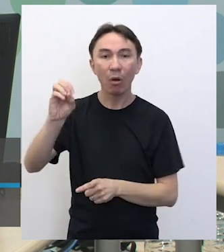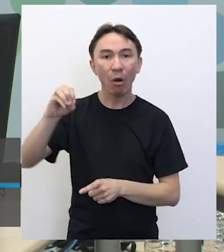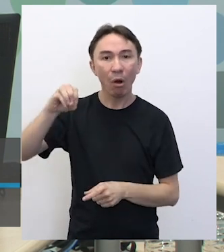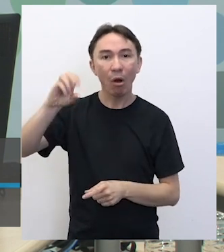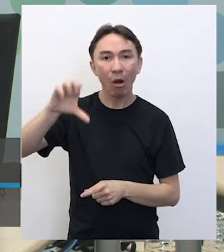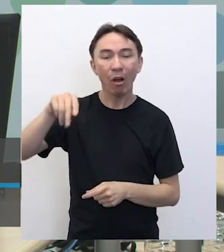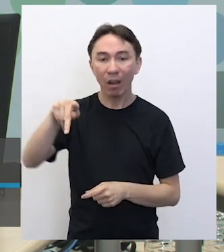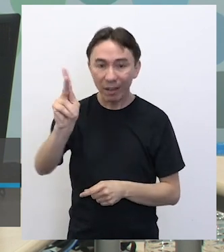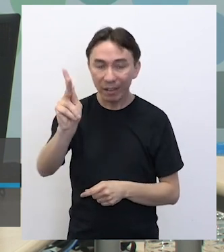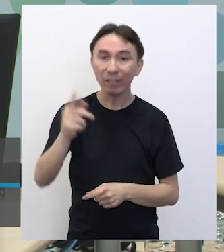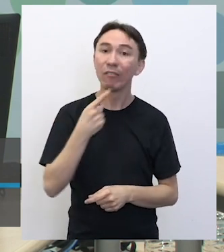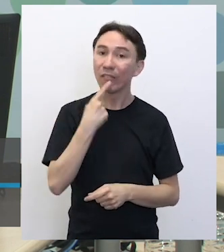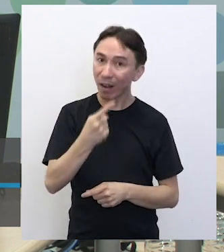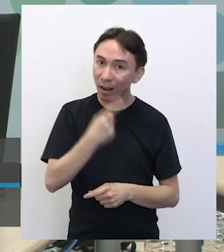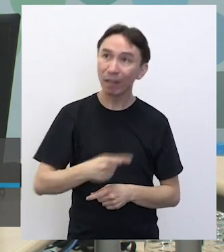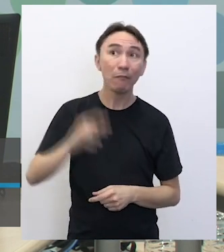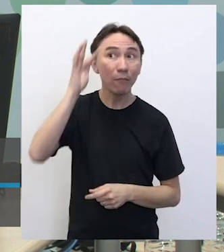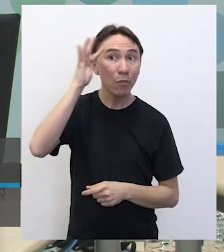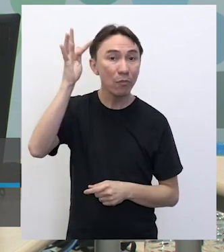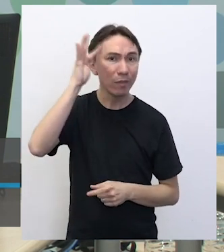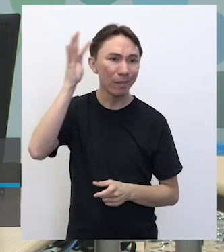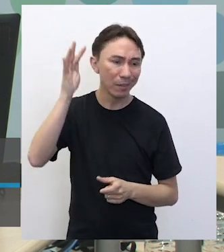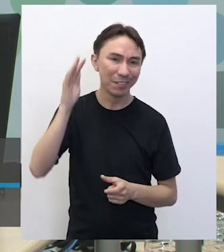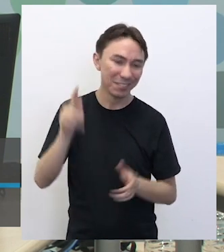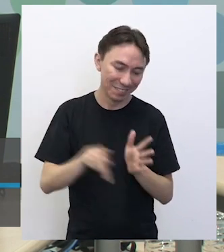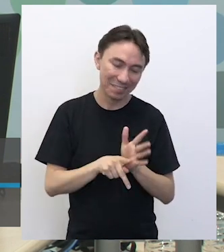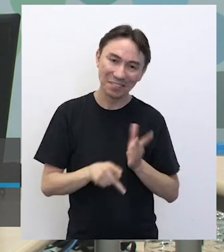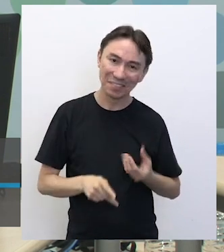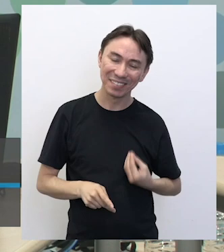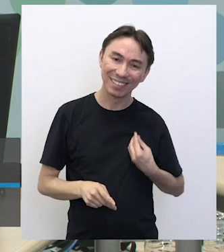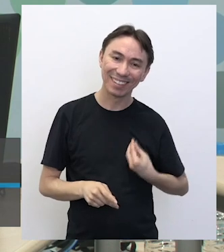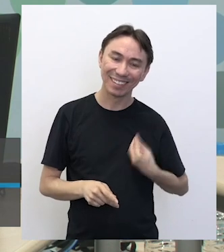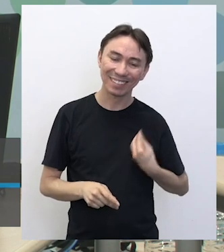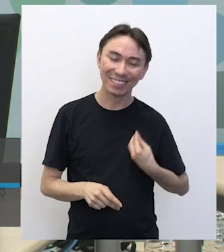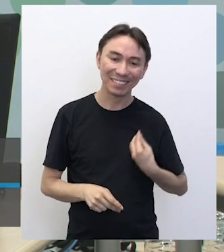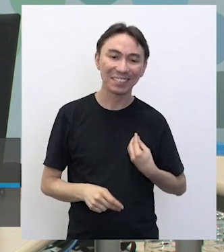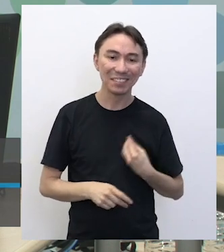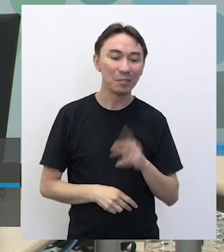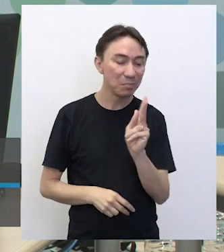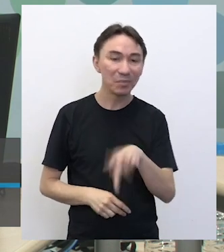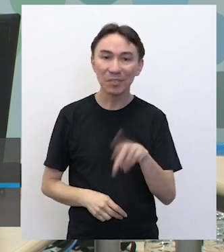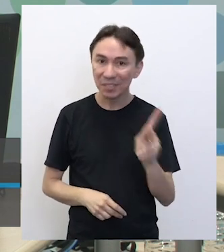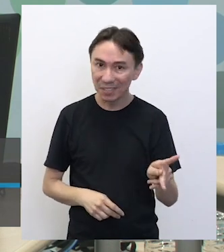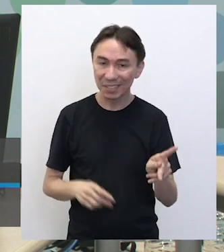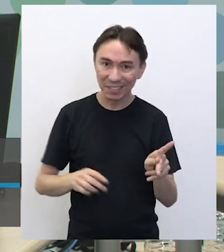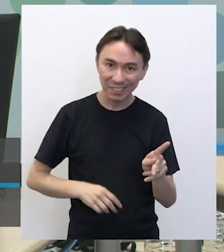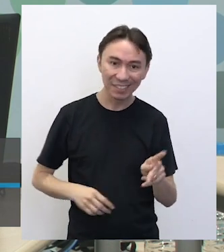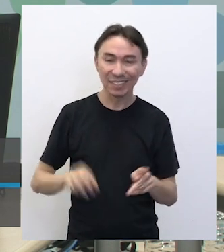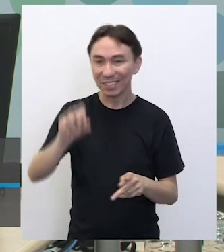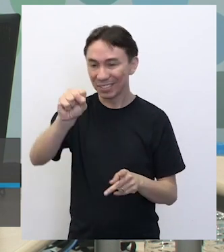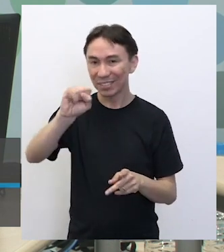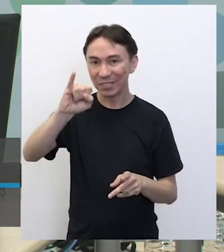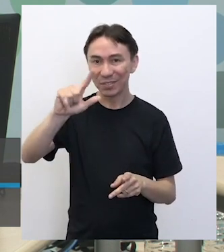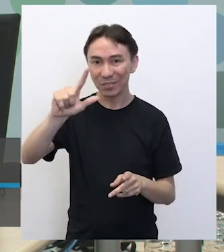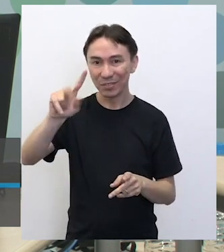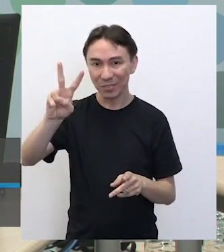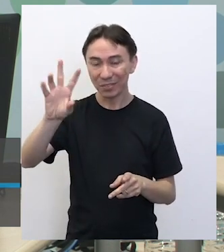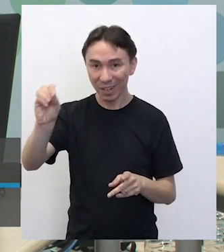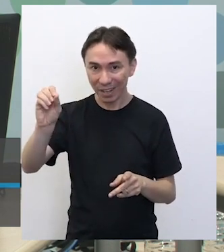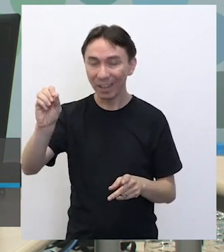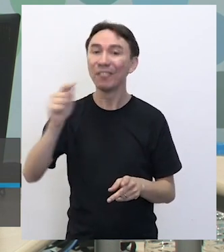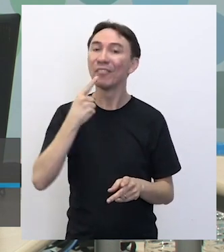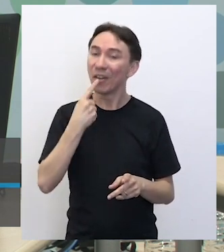citam aí a filosofia de vida. O professor Wellington cita a filosofia de boteco, e ele mesmo disse que participou de várias,